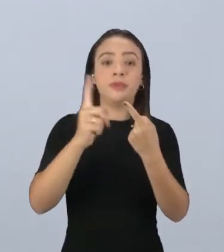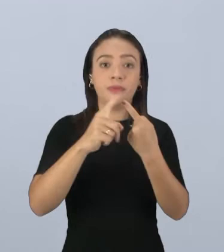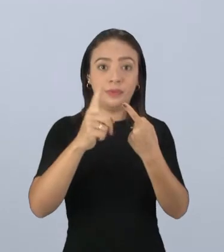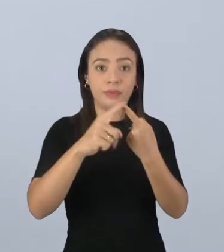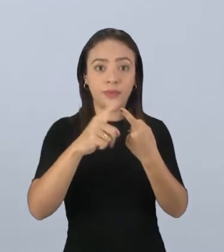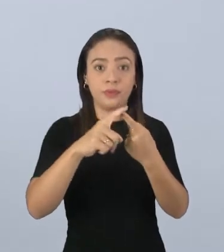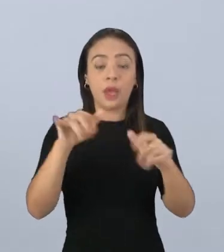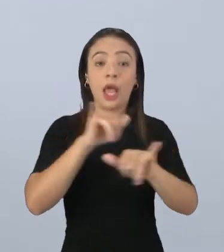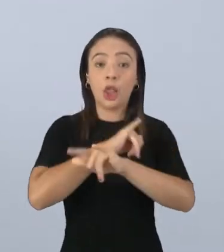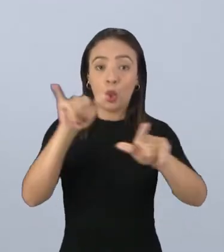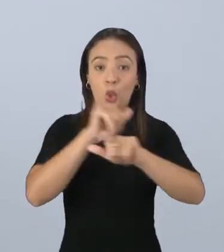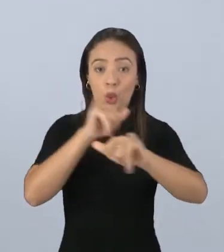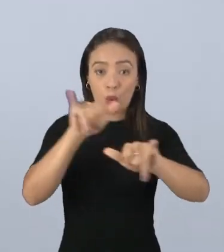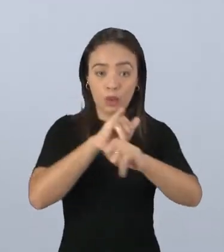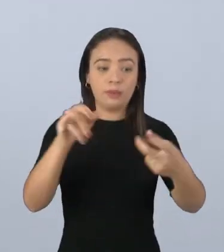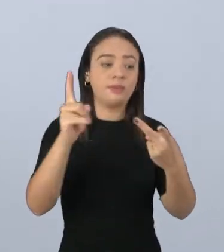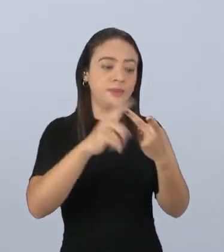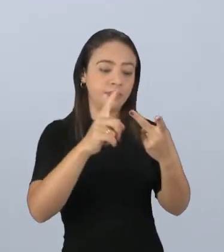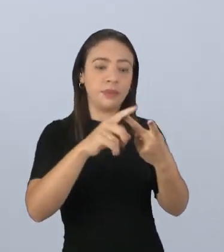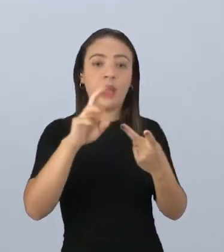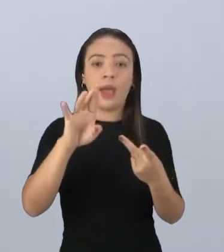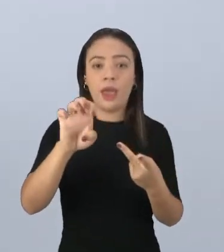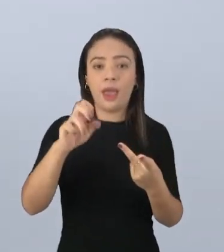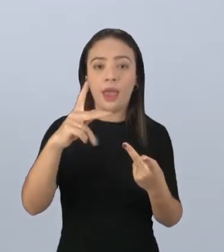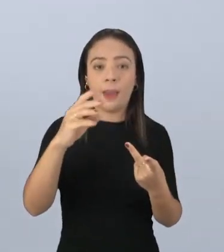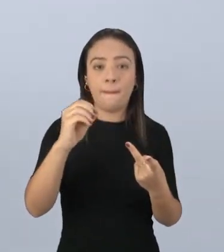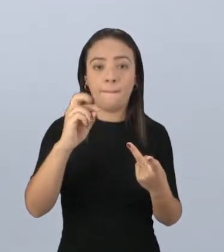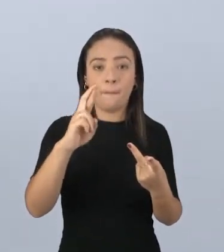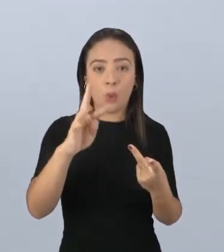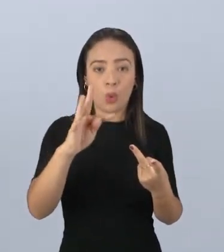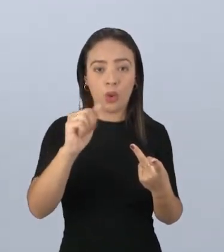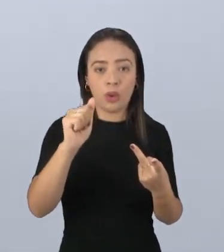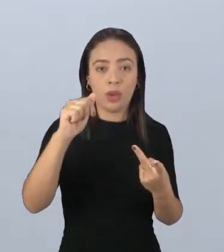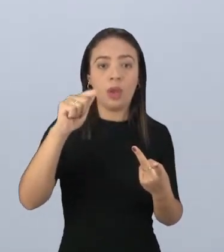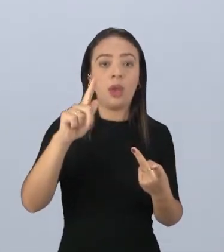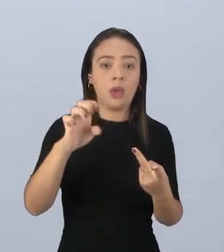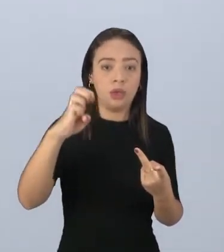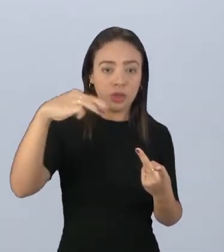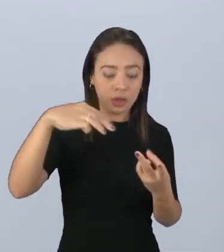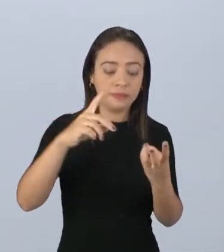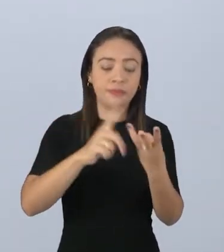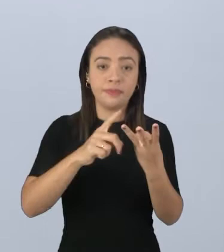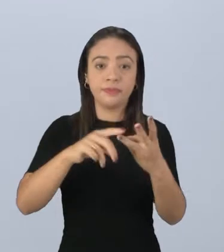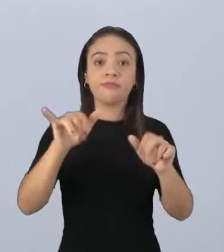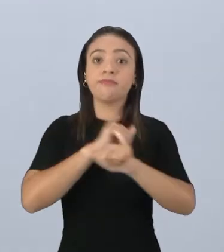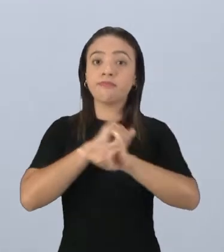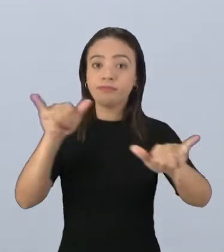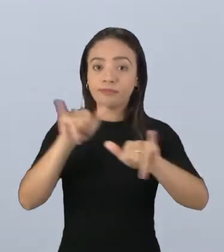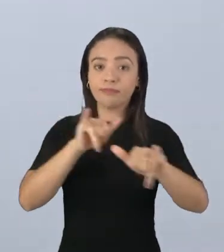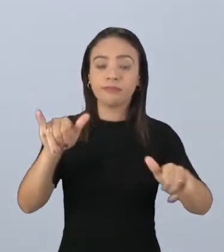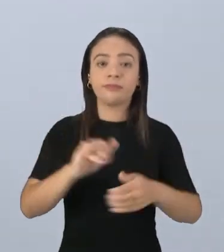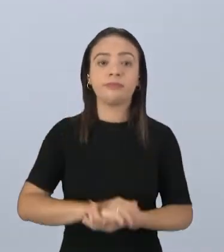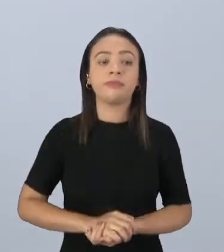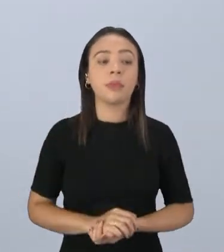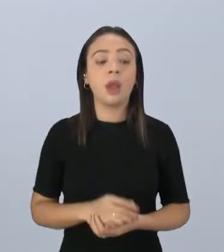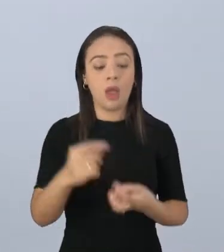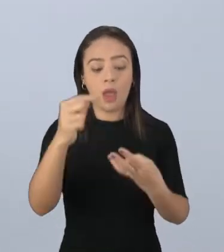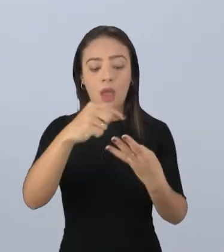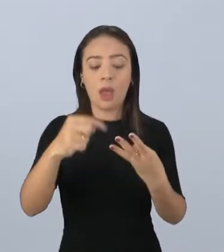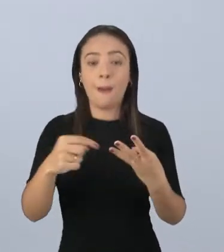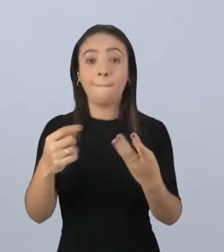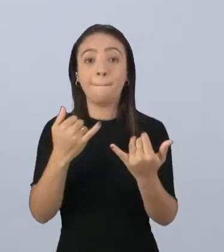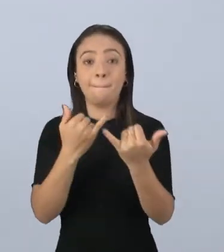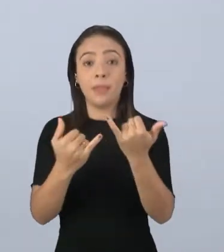são a notícia, a reportagem e a entrevista. Bom, a semelhança que nós temos entre